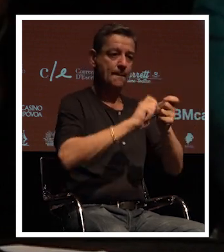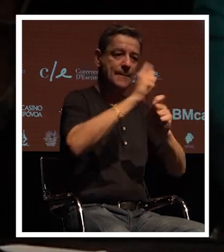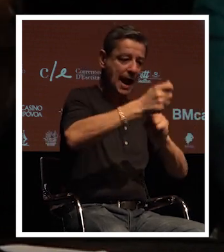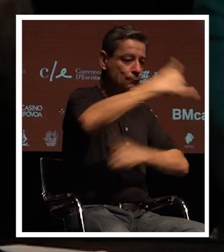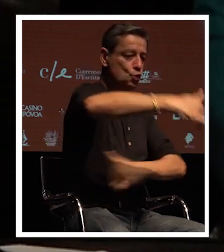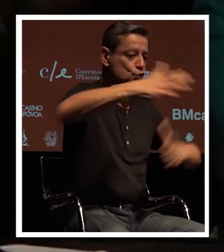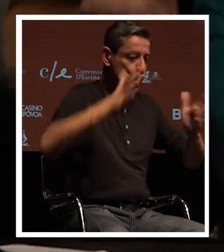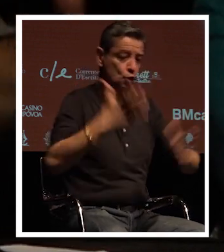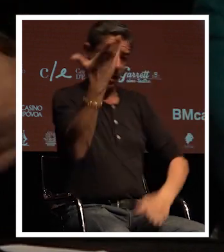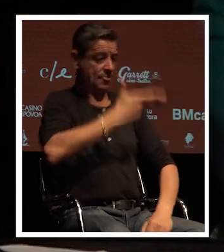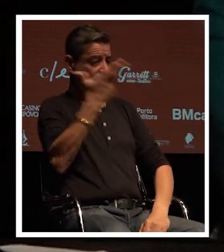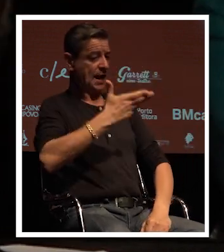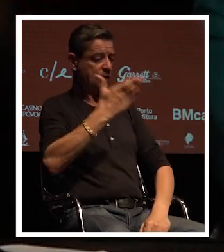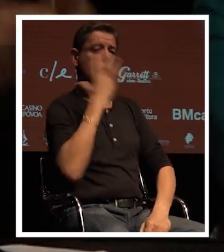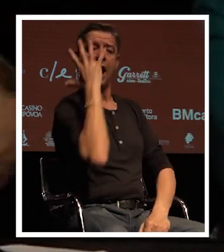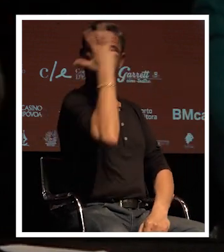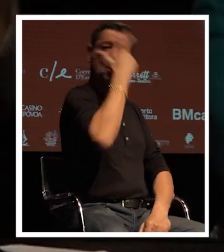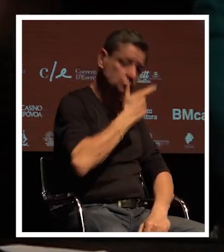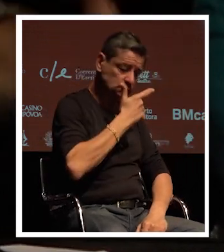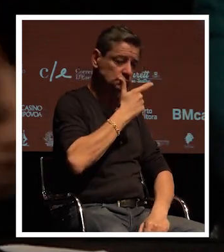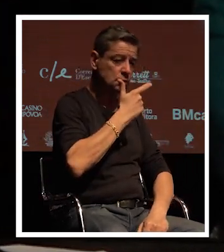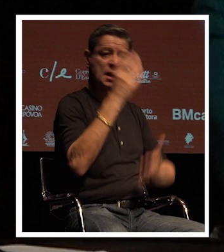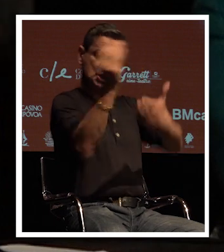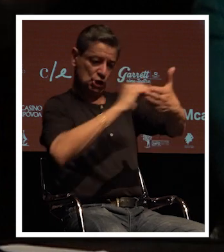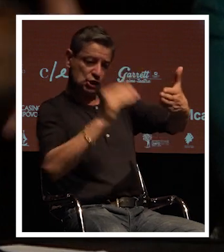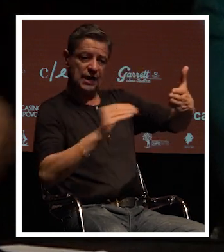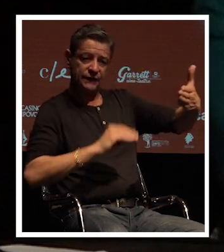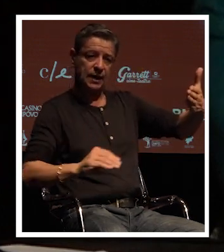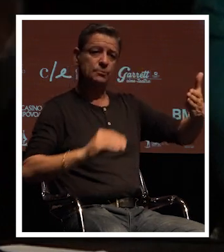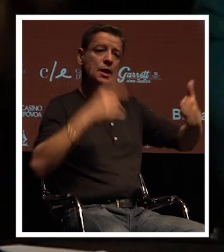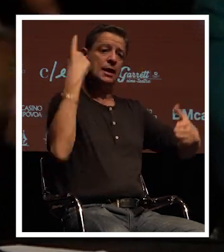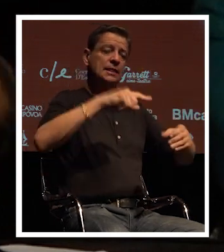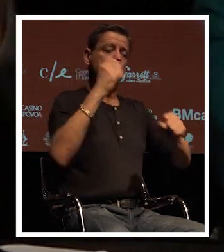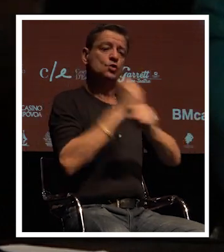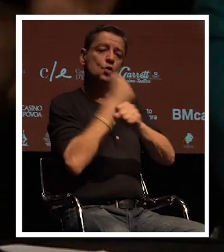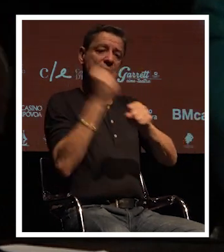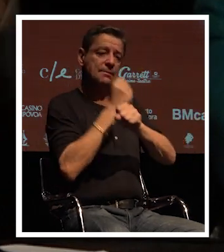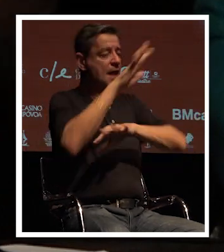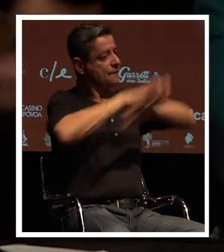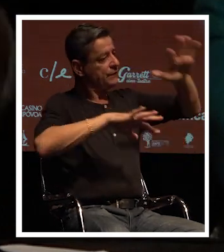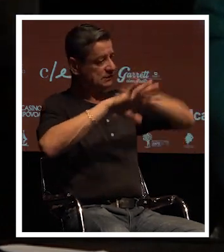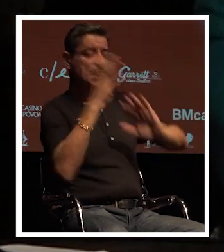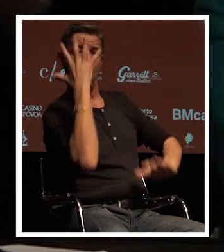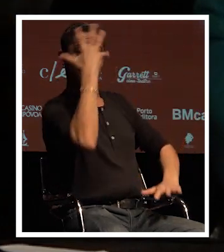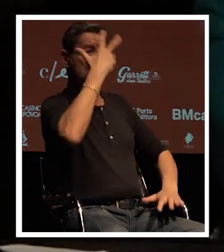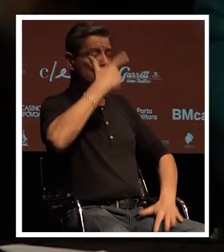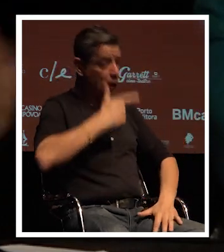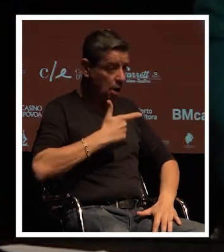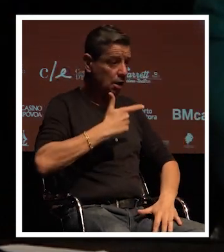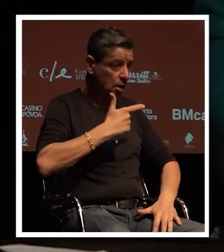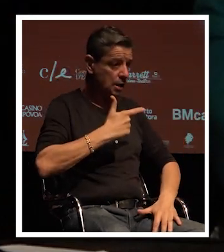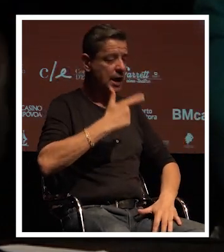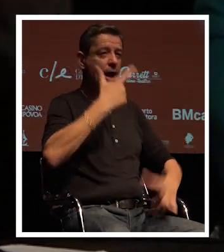estúdio temos inventamos os personagens escrevemos temos o trabalho de fazer aquela coisa que faz um autor que é que todas as pessoas acham